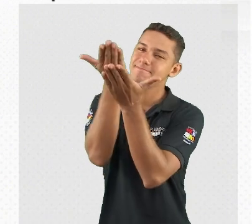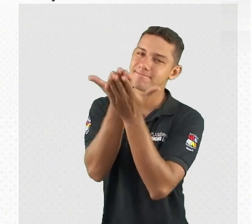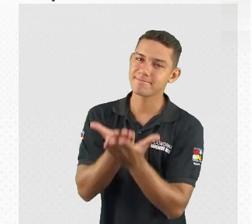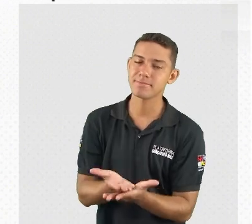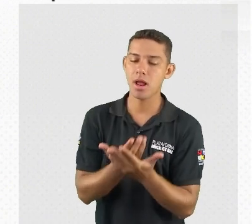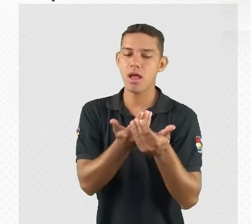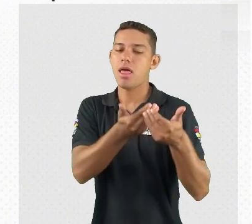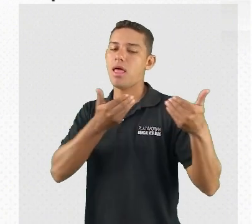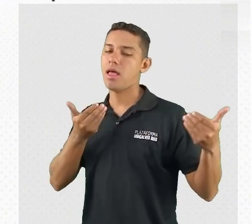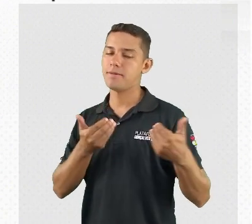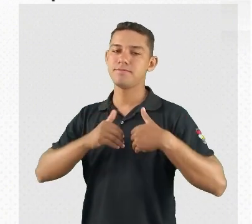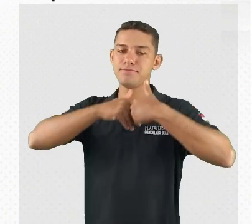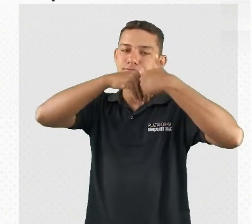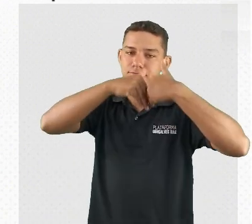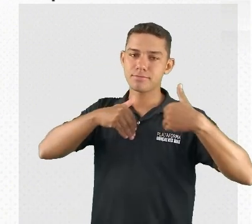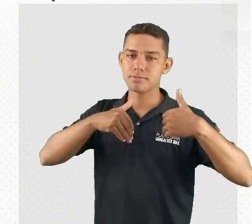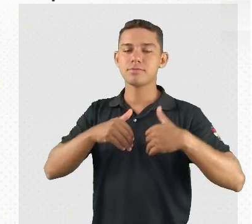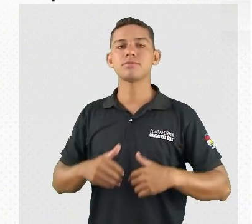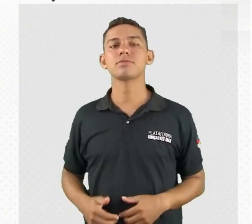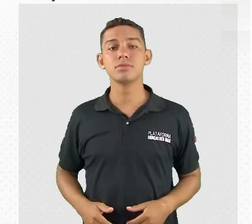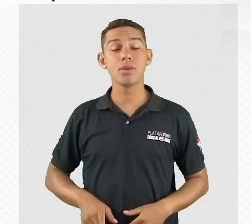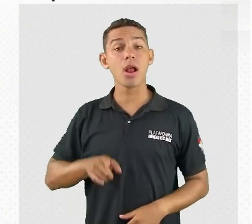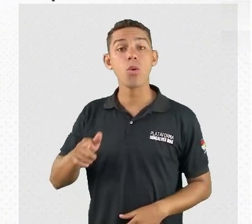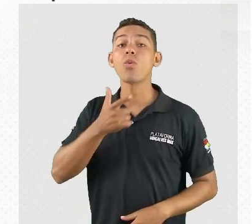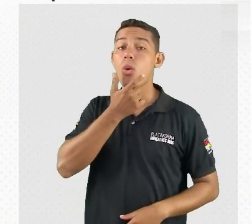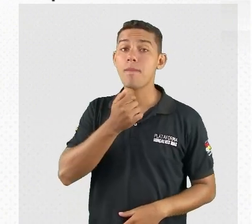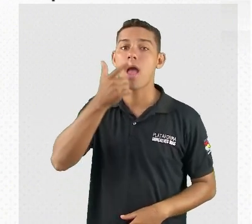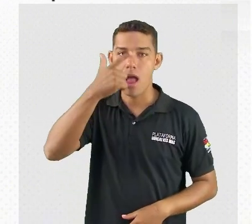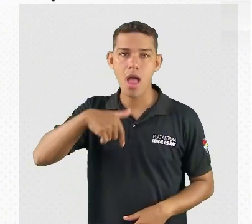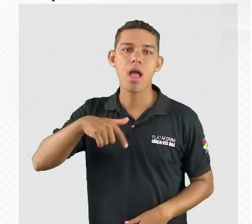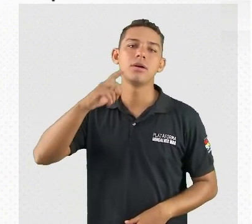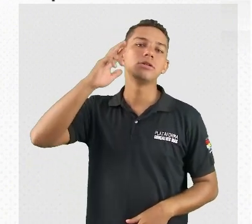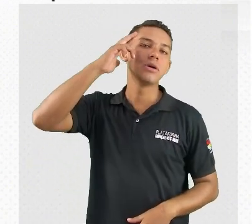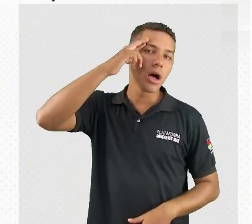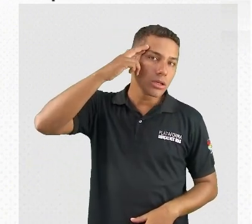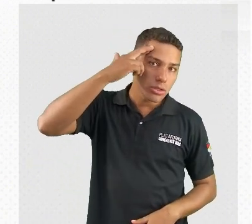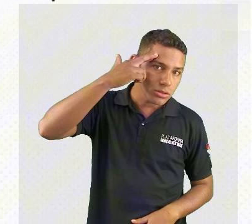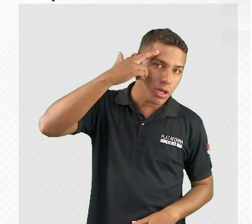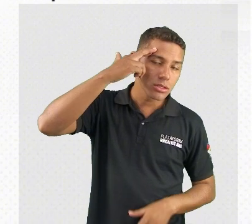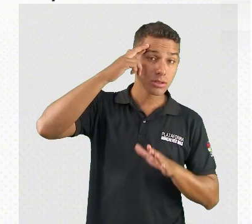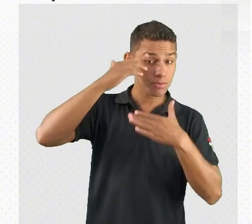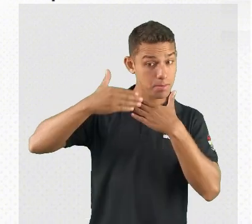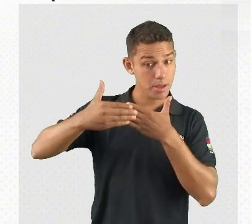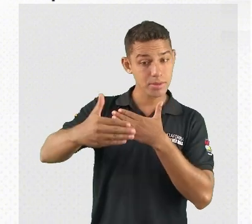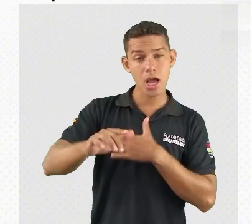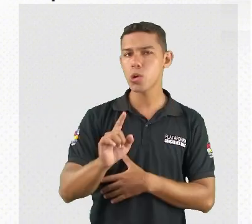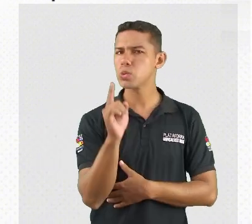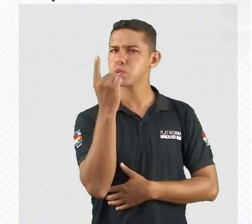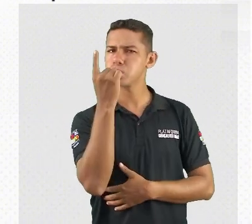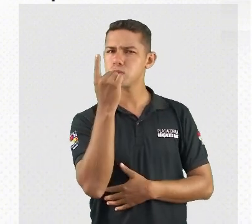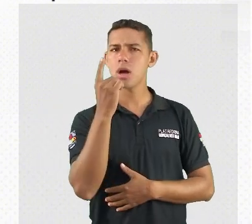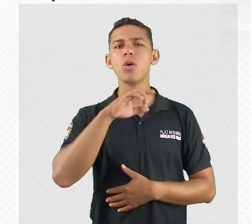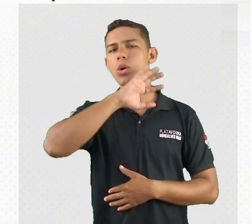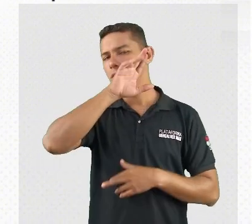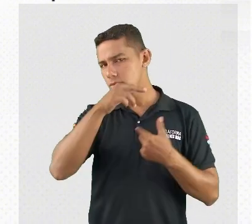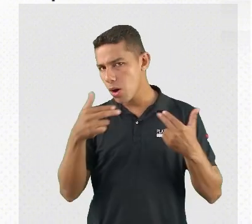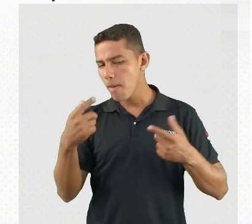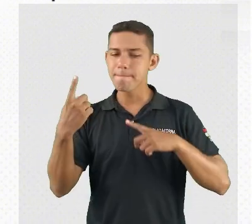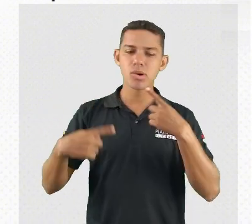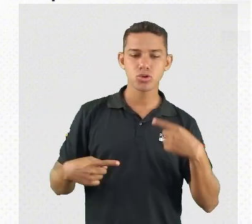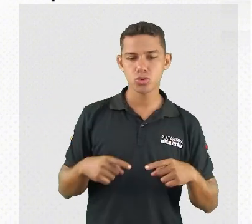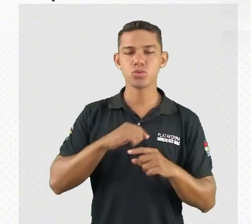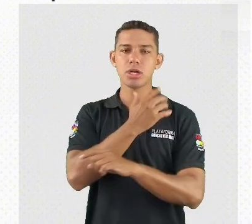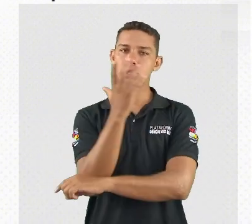outros animais. O homem ele é um ser racional. Partindo desse pressuposto, ele é o único animal político na